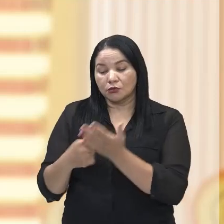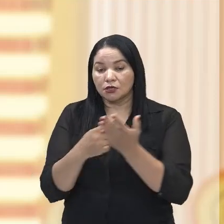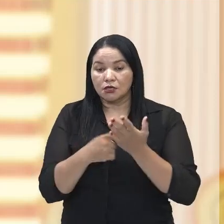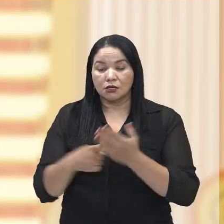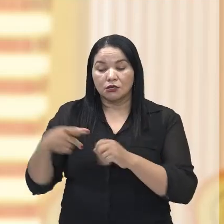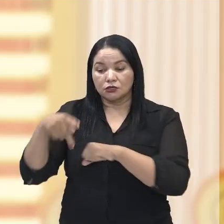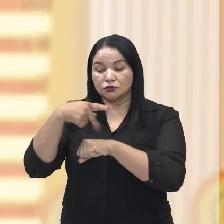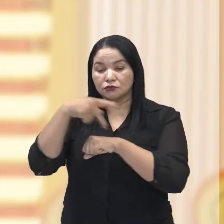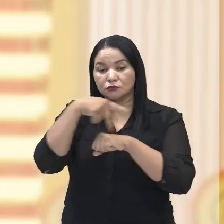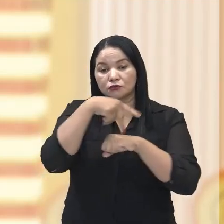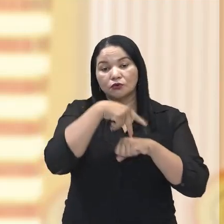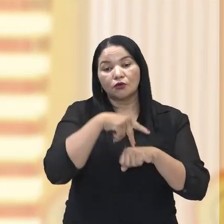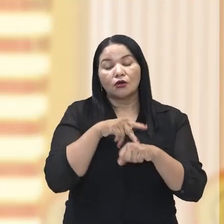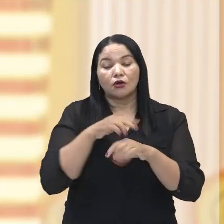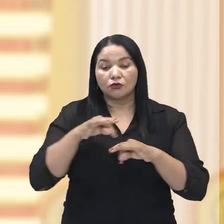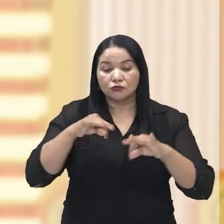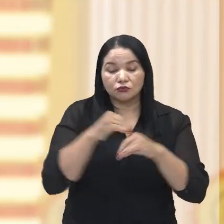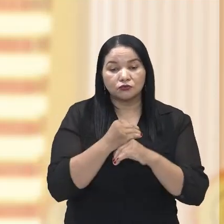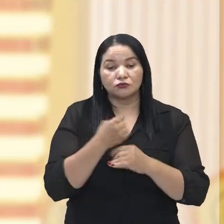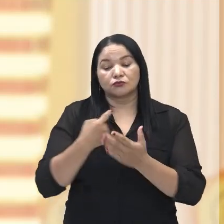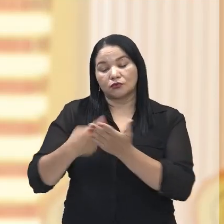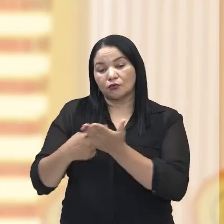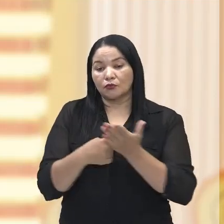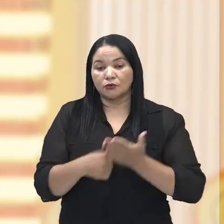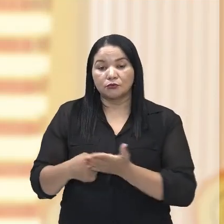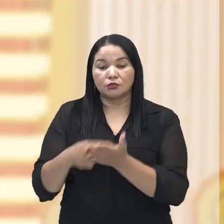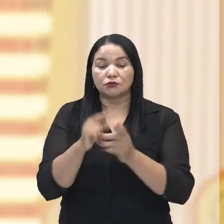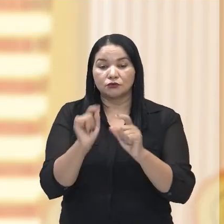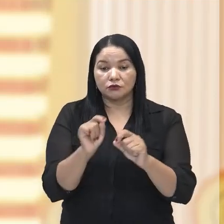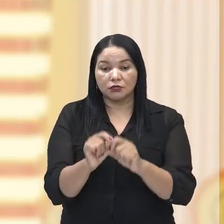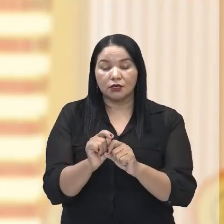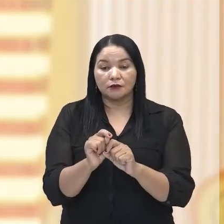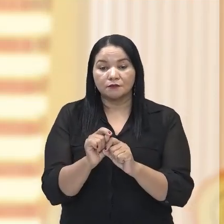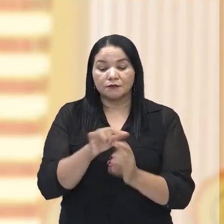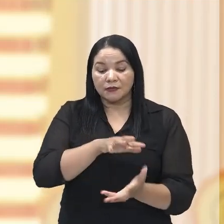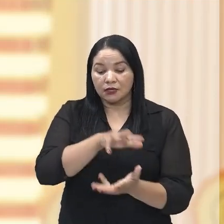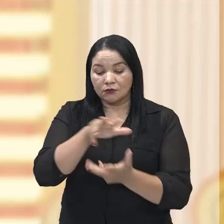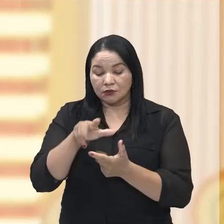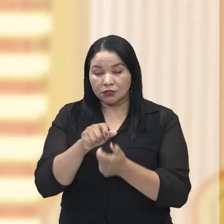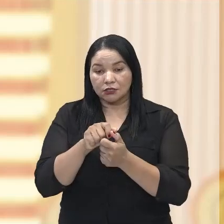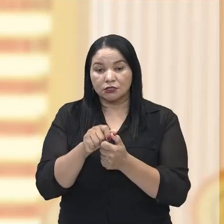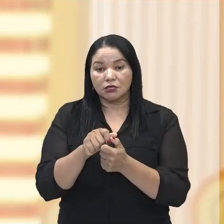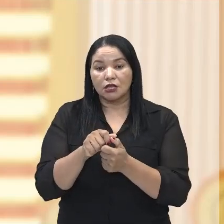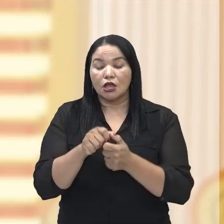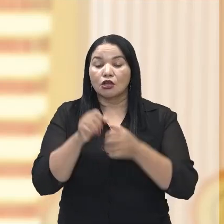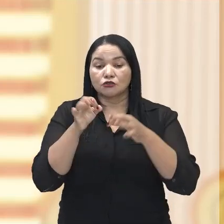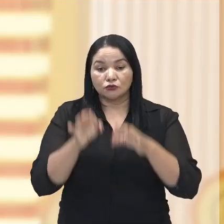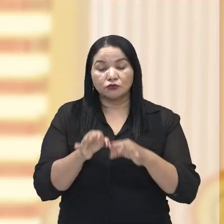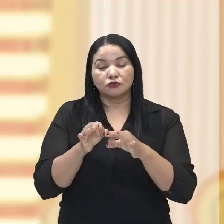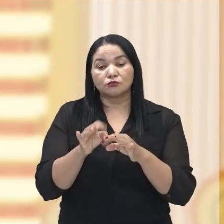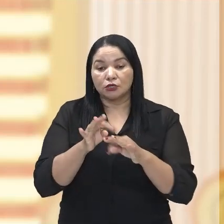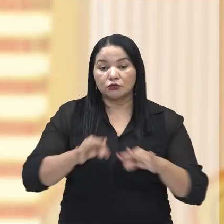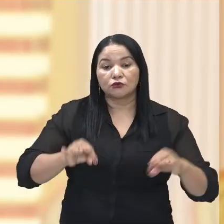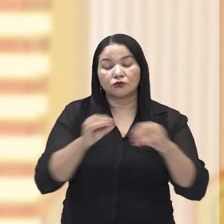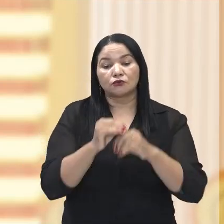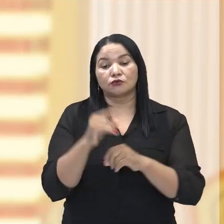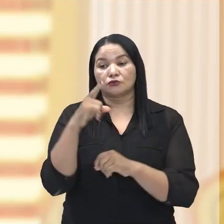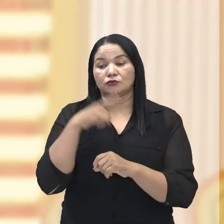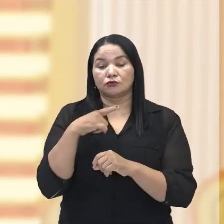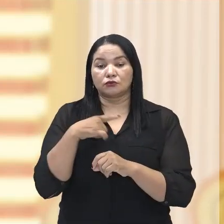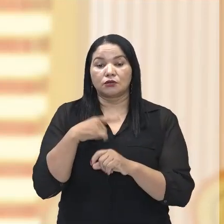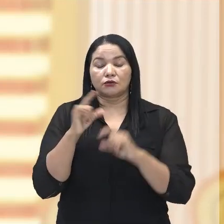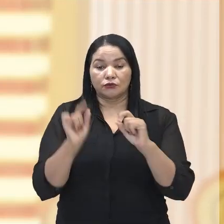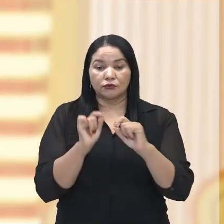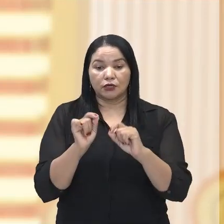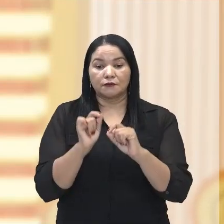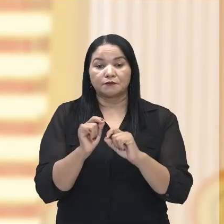comprometendo a isso, a chegar a um planeta mais justo para todos, todos tendo a